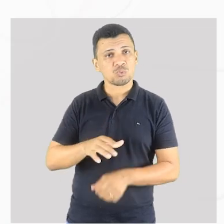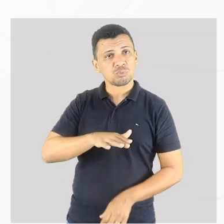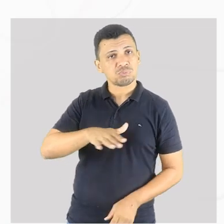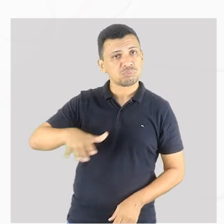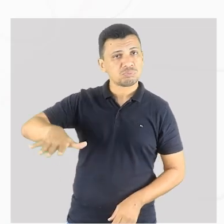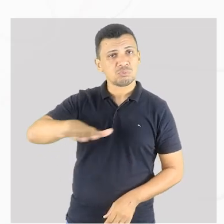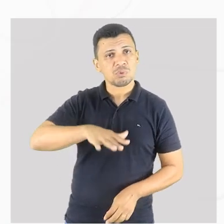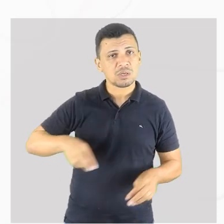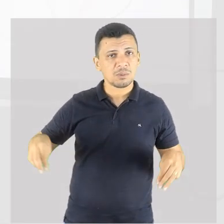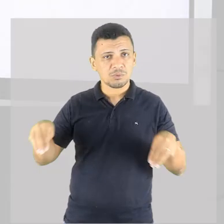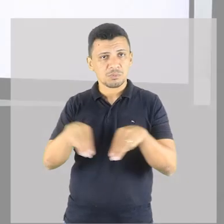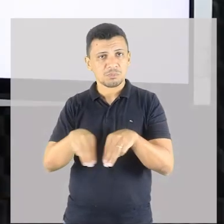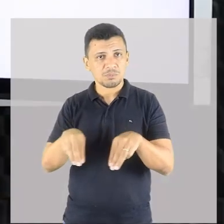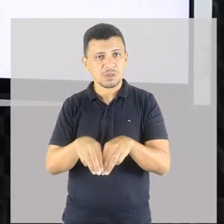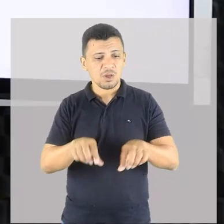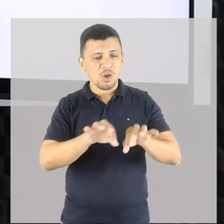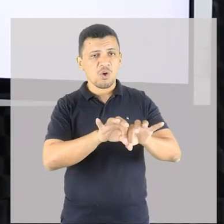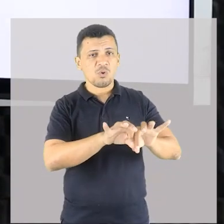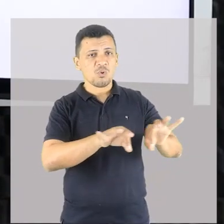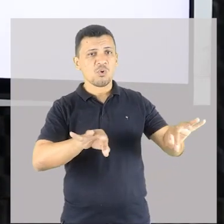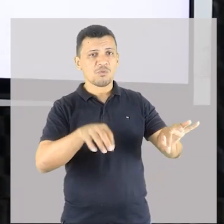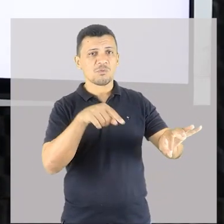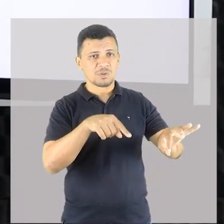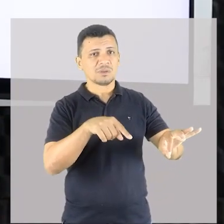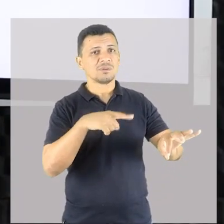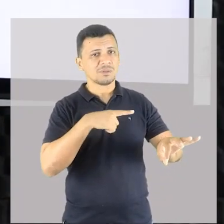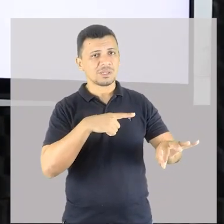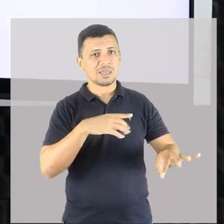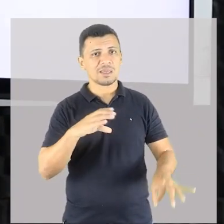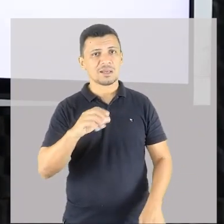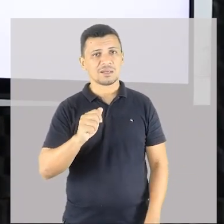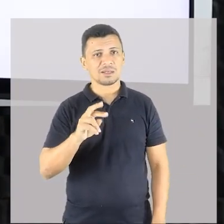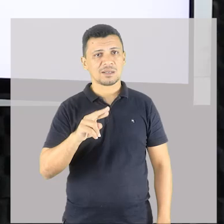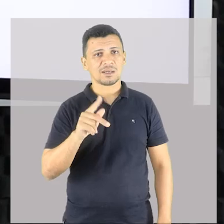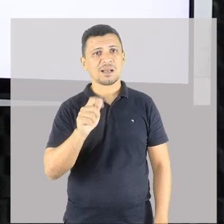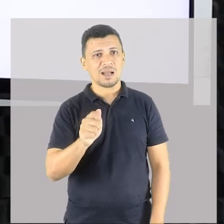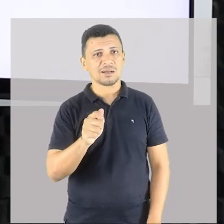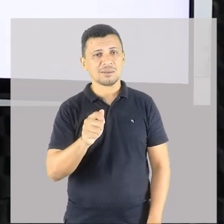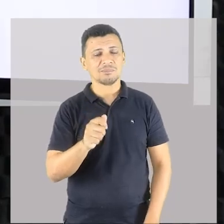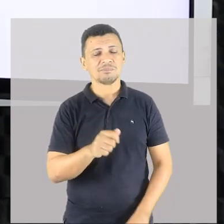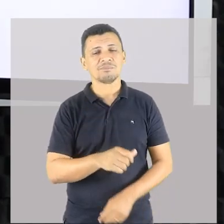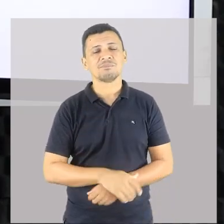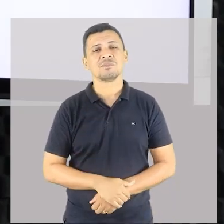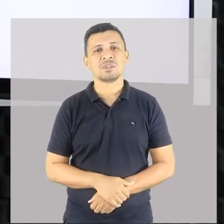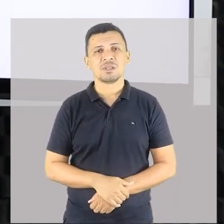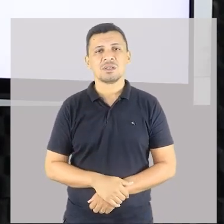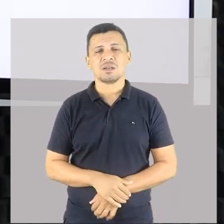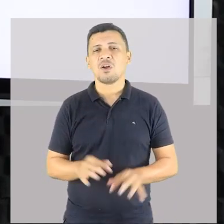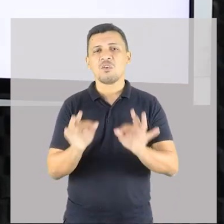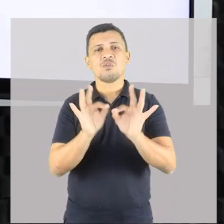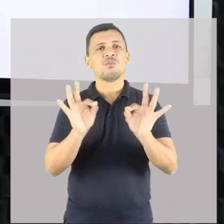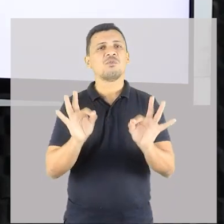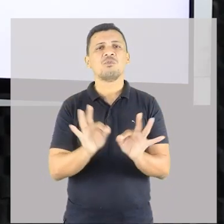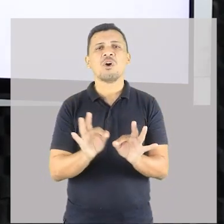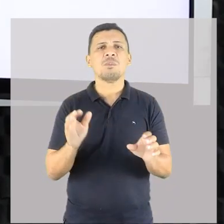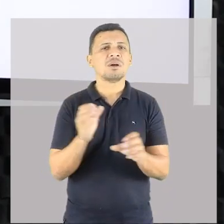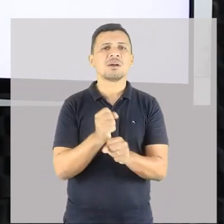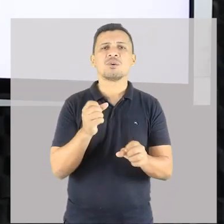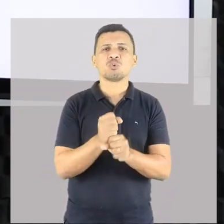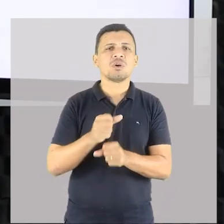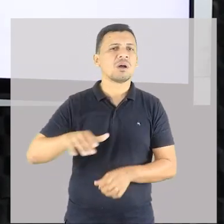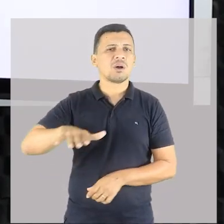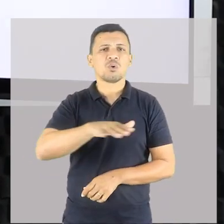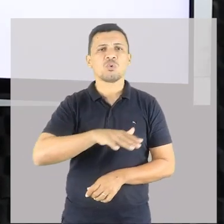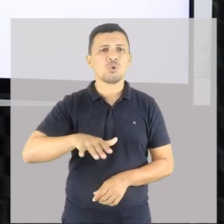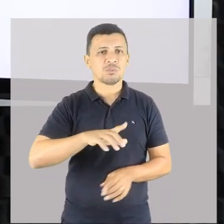fio eletricamente carregado, percorrido por uma corrente elétrica. A fórmula para a gente calcular o campo é